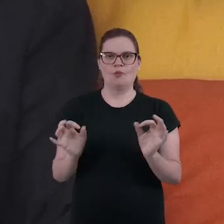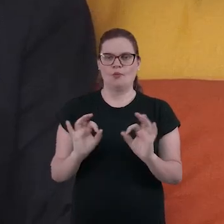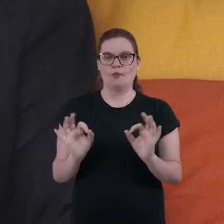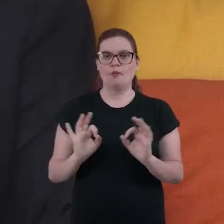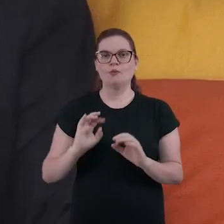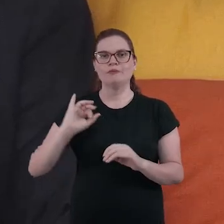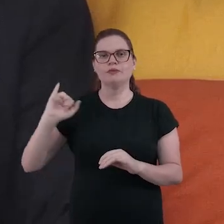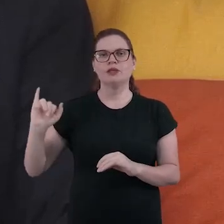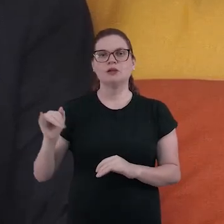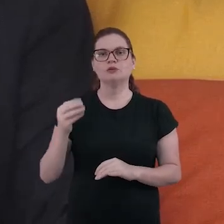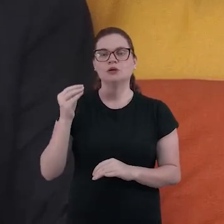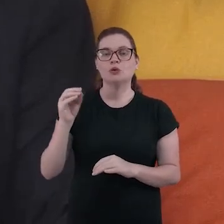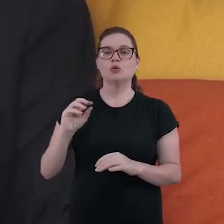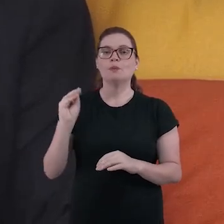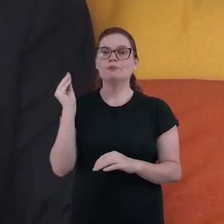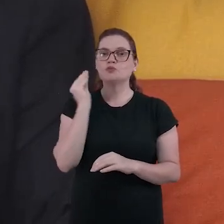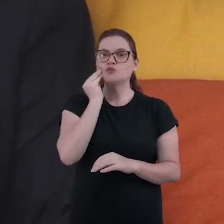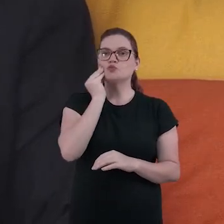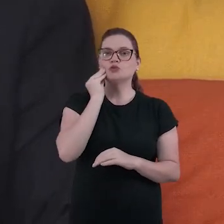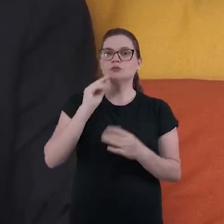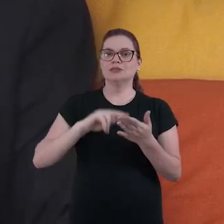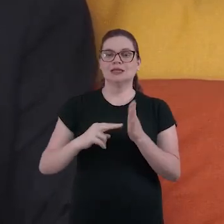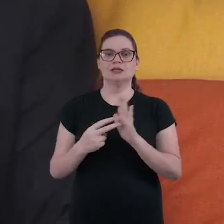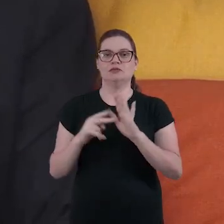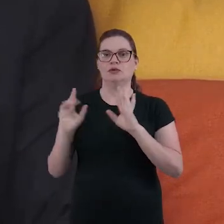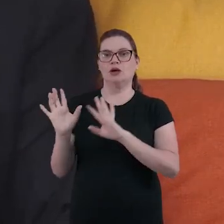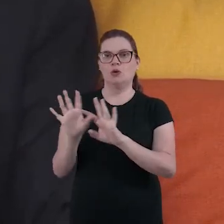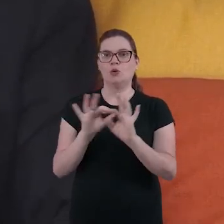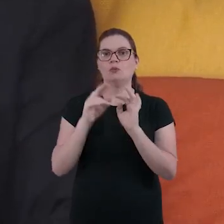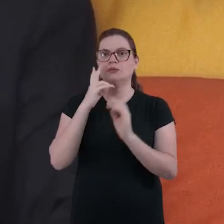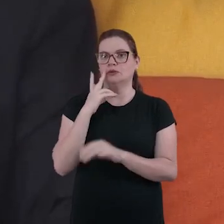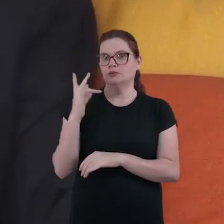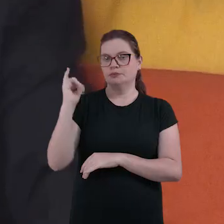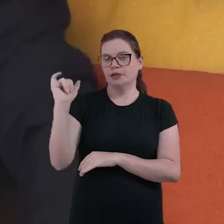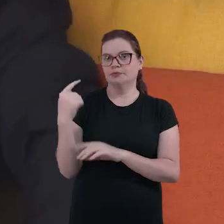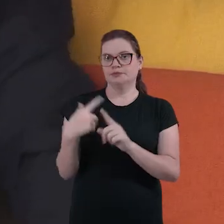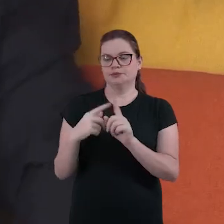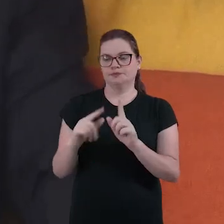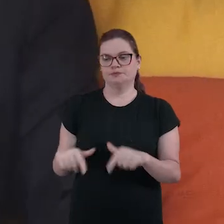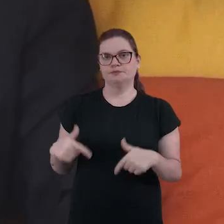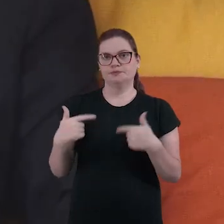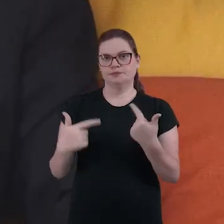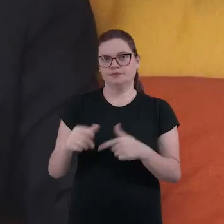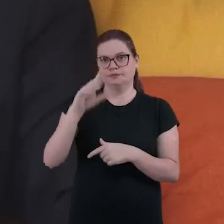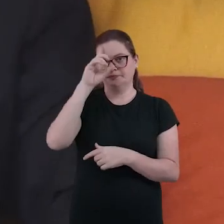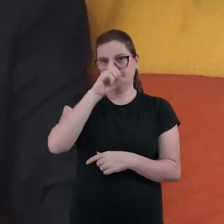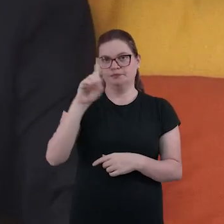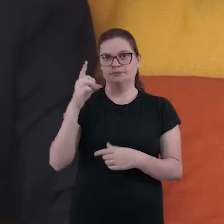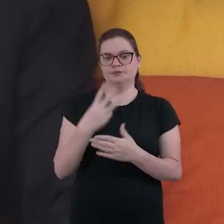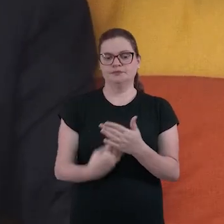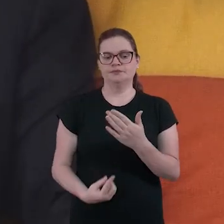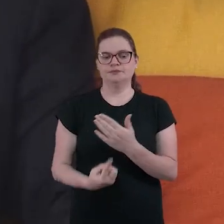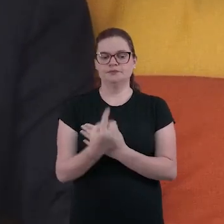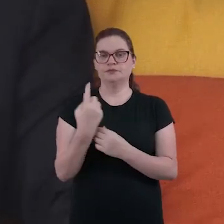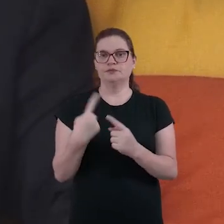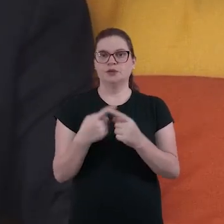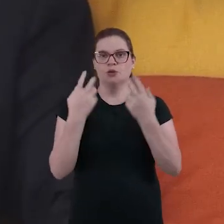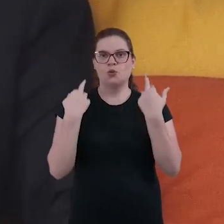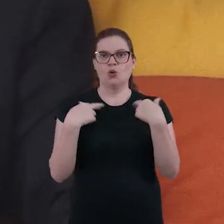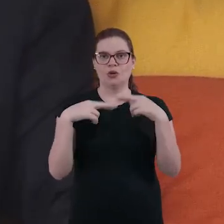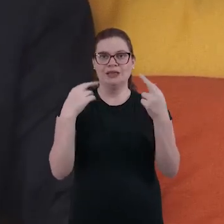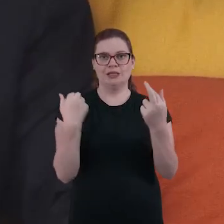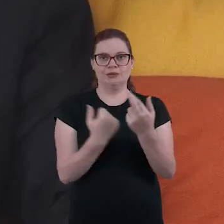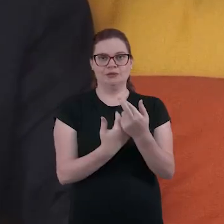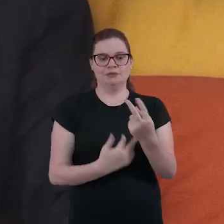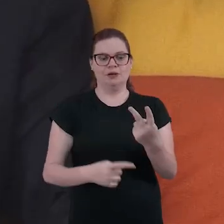mesmo. O beijo representa a comunhão com o Pai. Estava estabelecida por uma operação do Deus Trino, cordeiro morto,